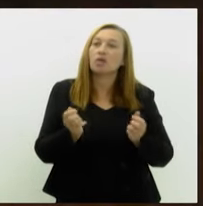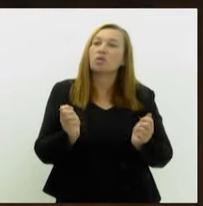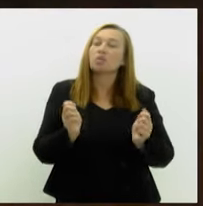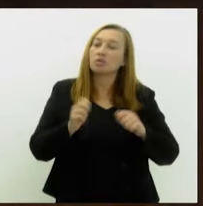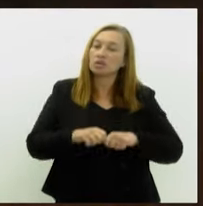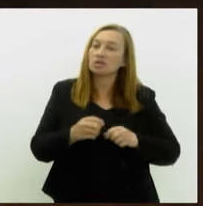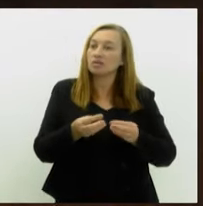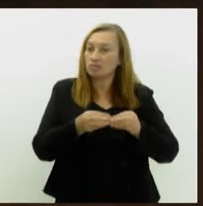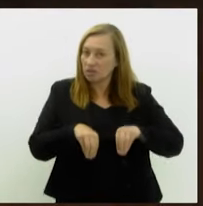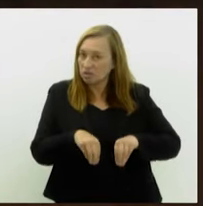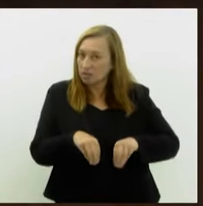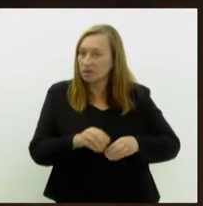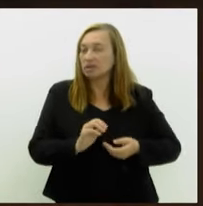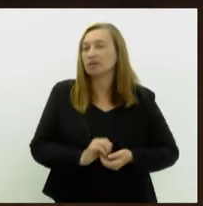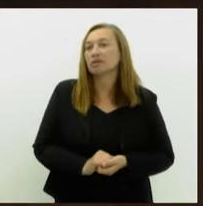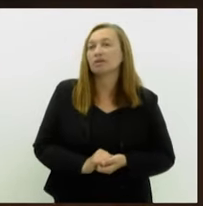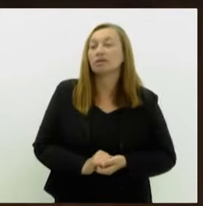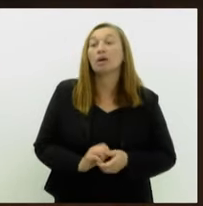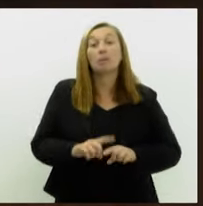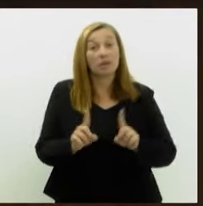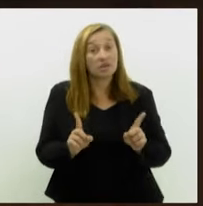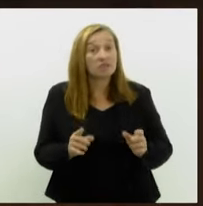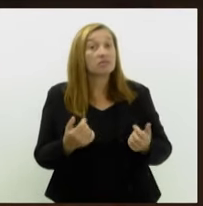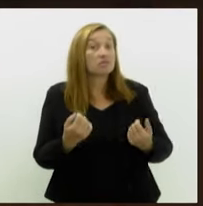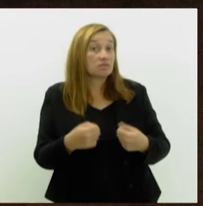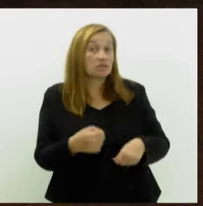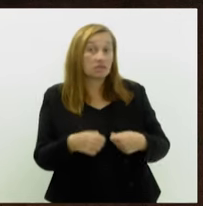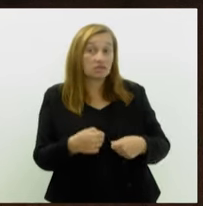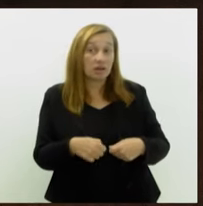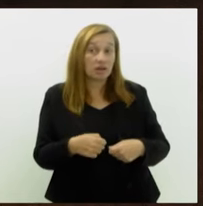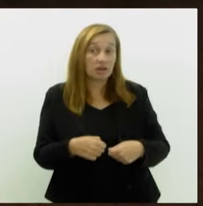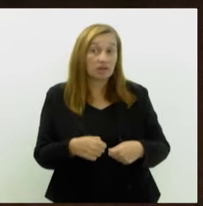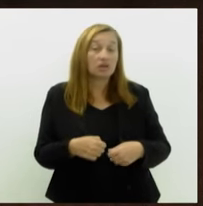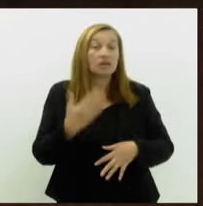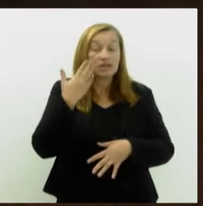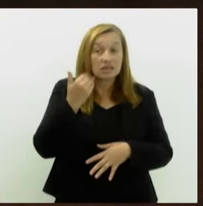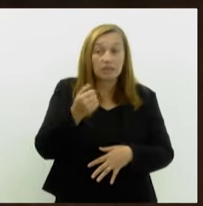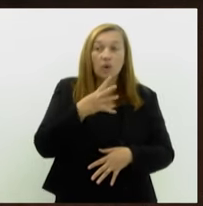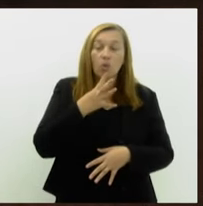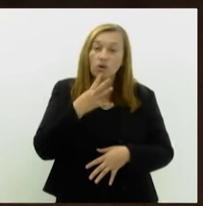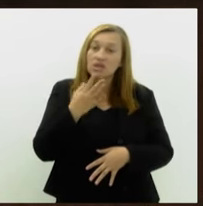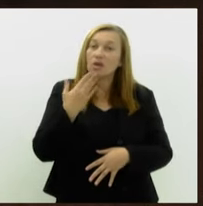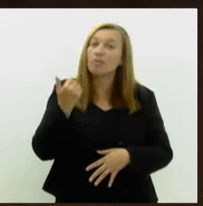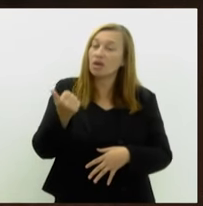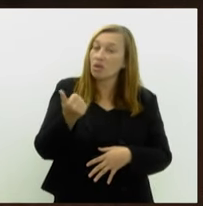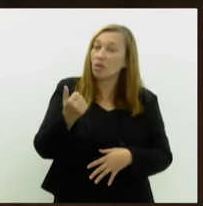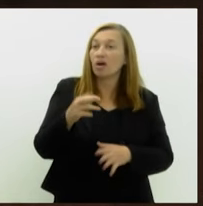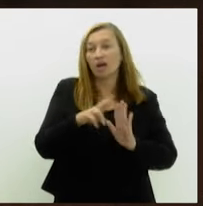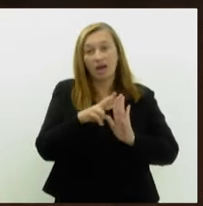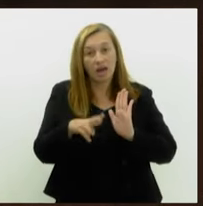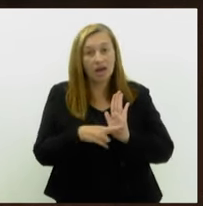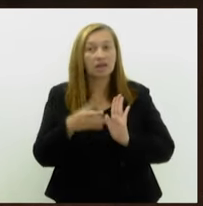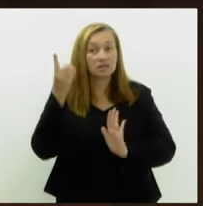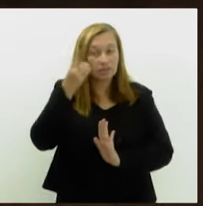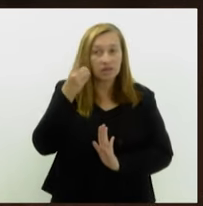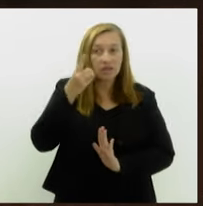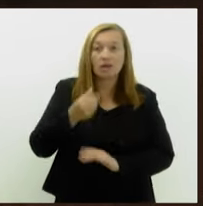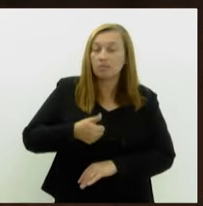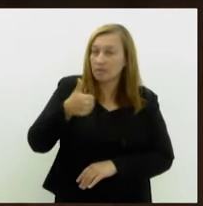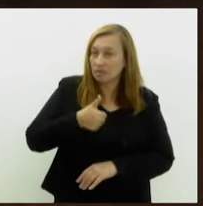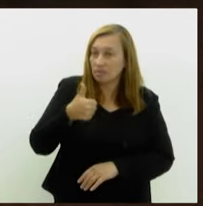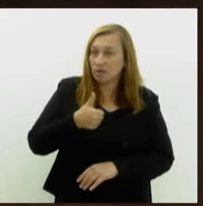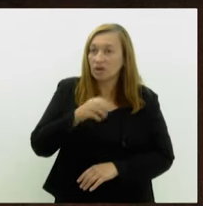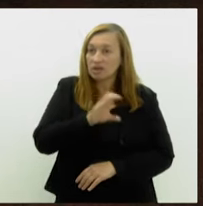potenciais prejudicabilidades. Mas é necessário saber conhecer bem o regimento, deputada. Em primeiro lugar,